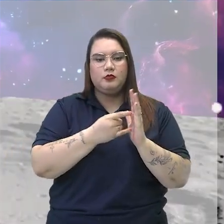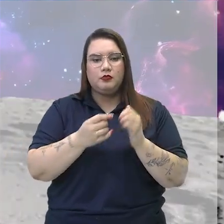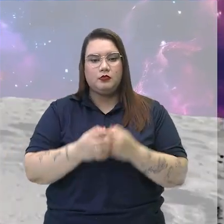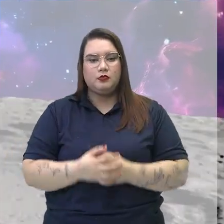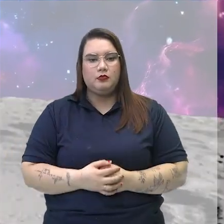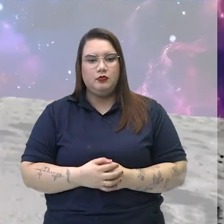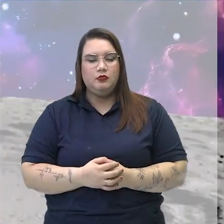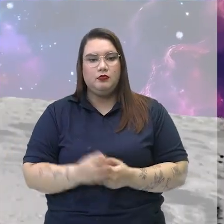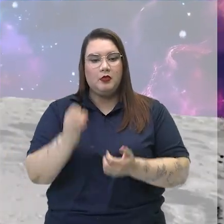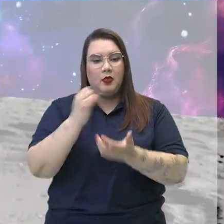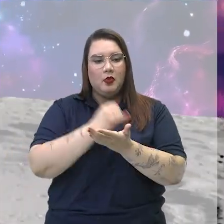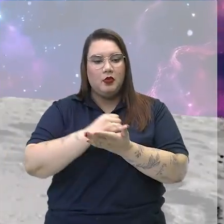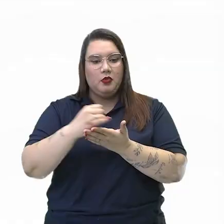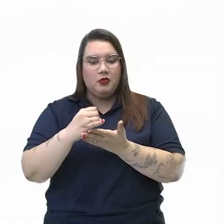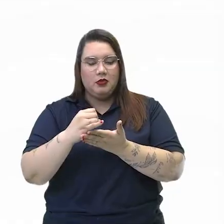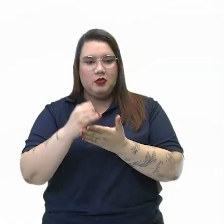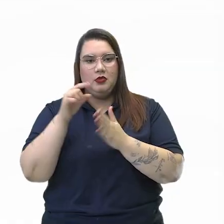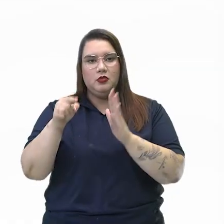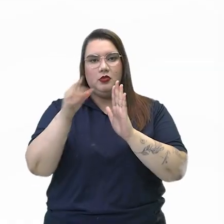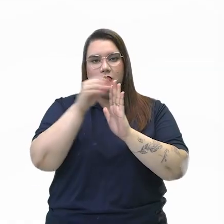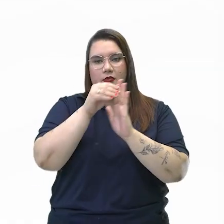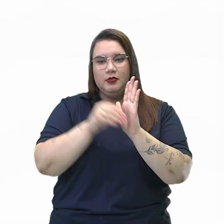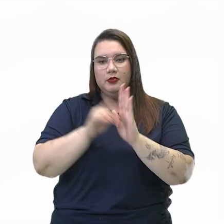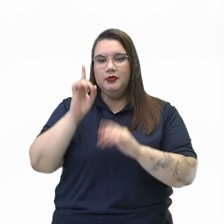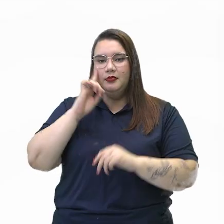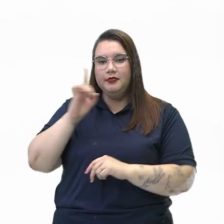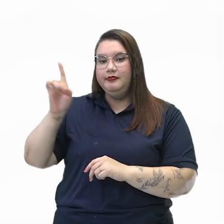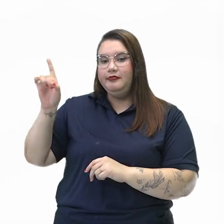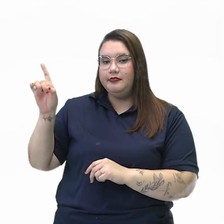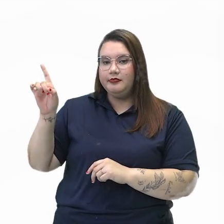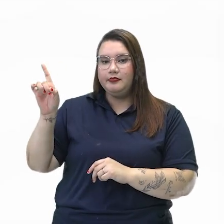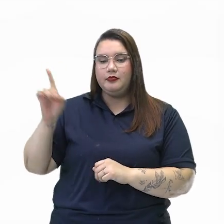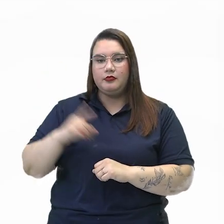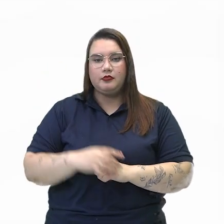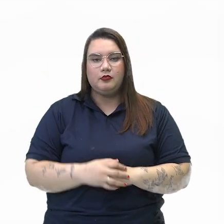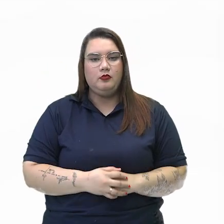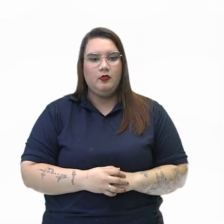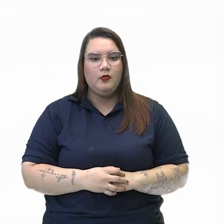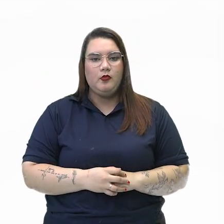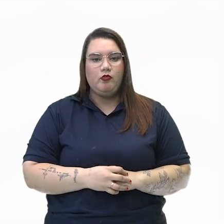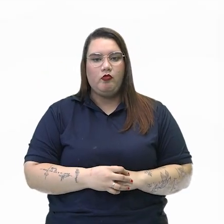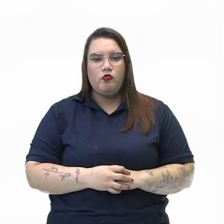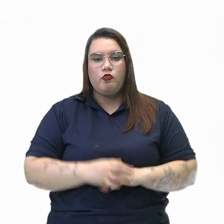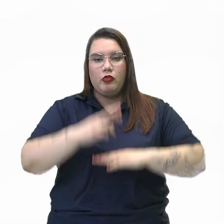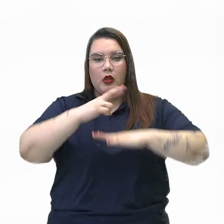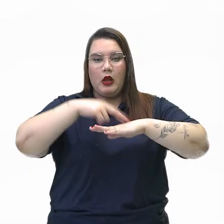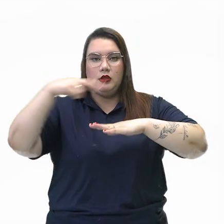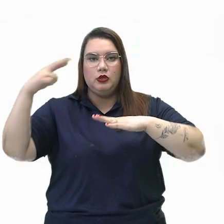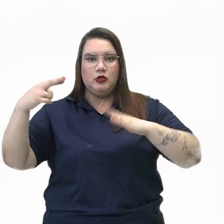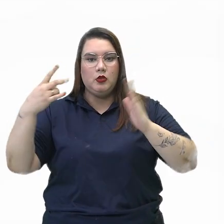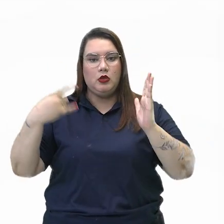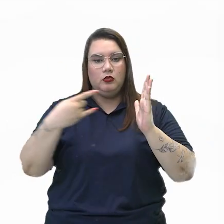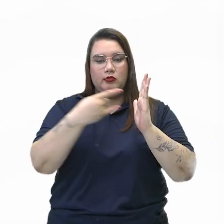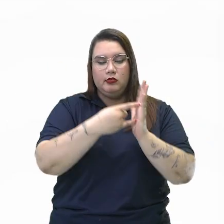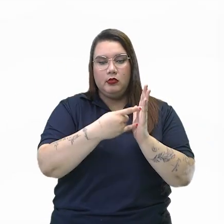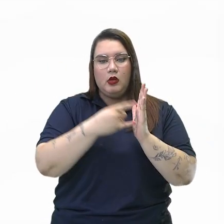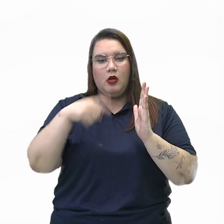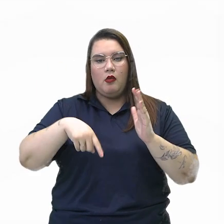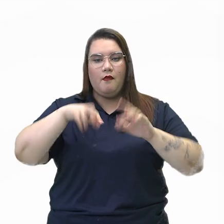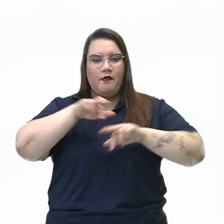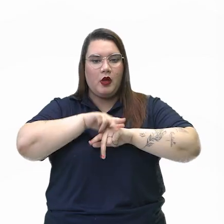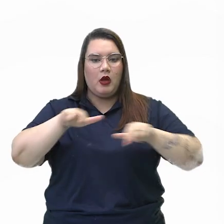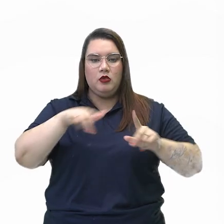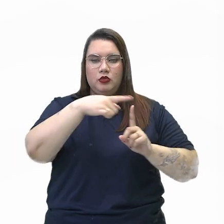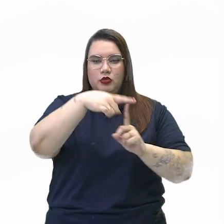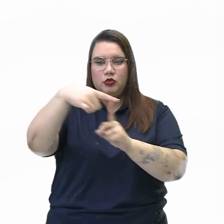pequena introdução a esse conteúdo, olha só. A radiação eletromagnética é uma das